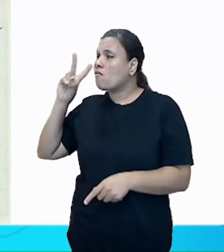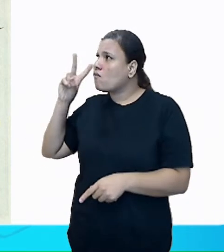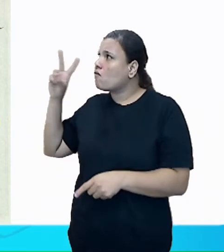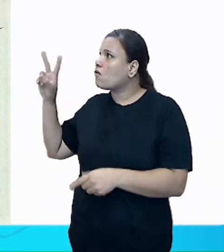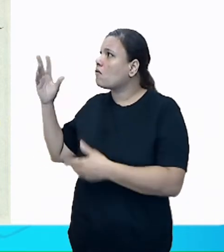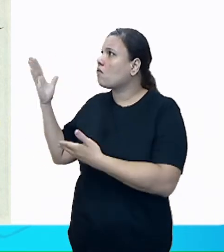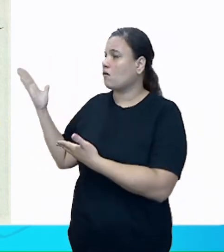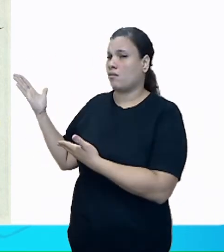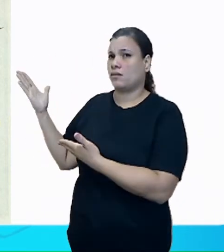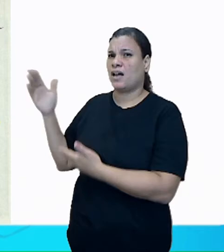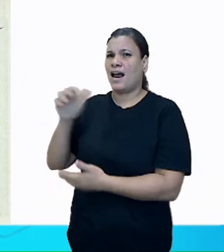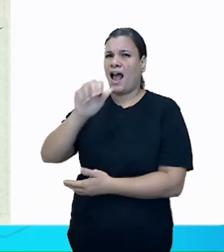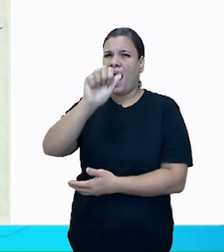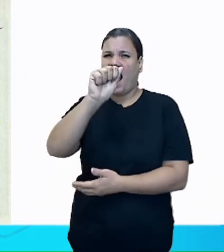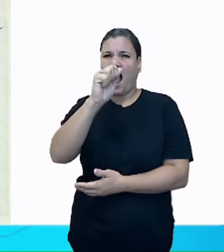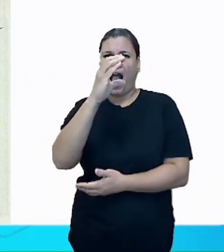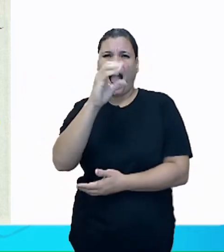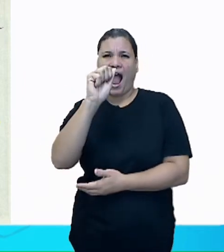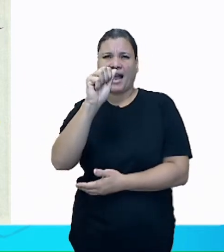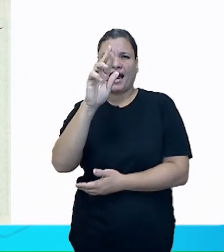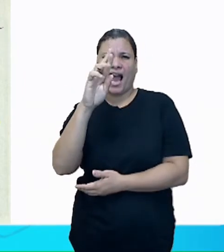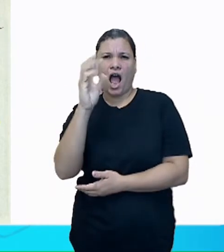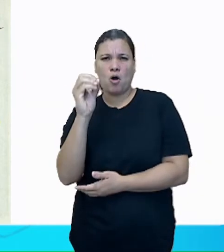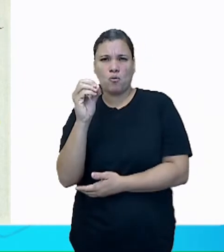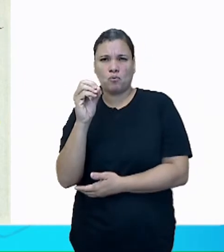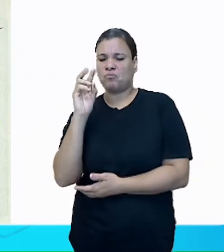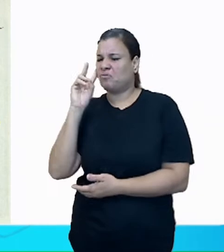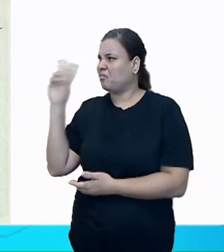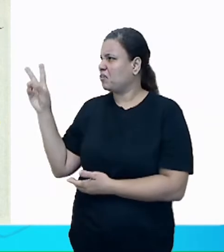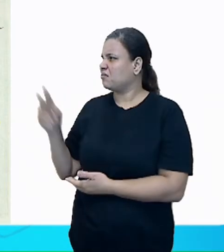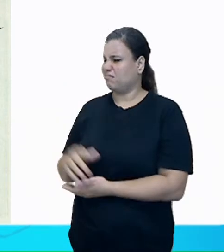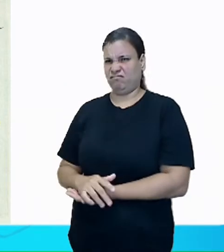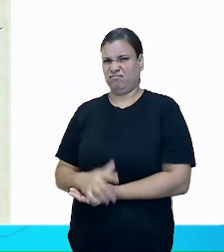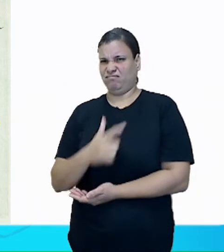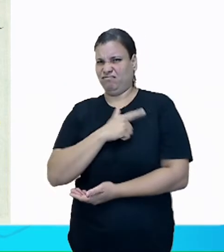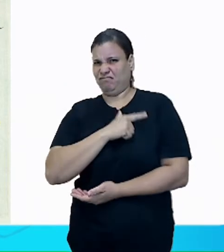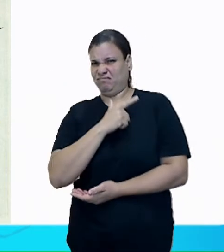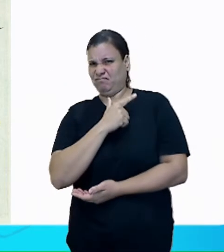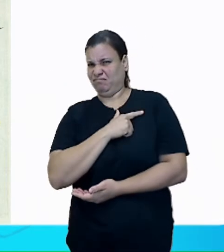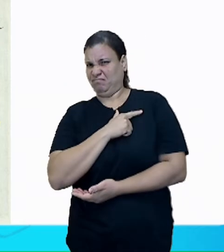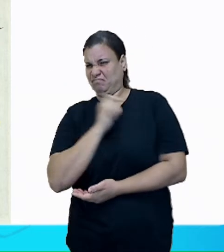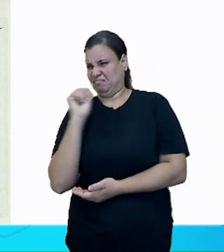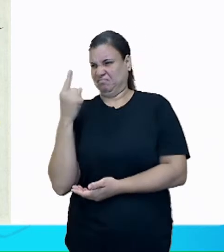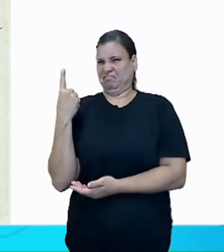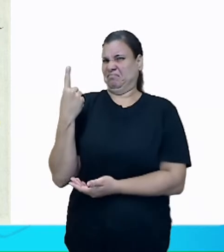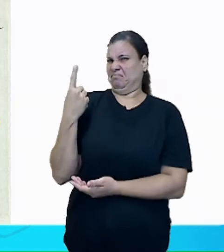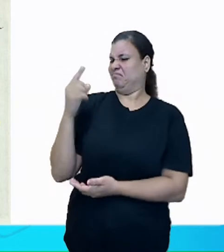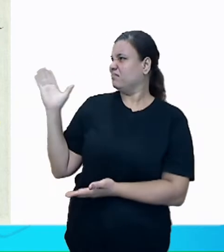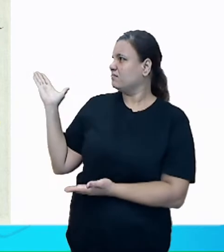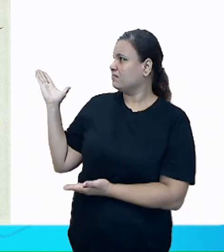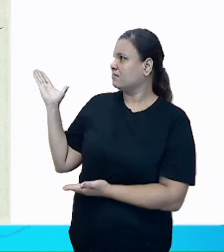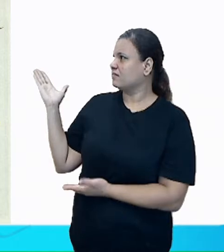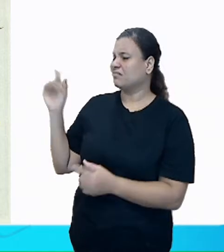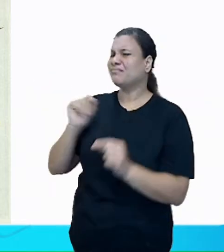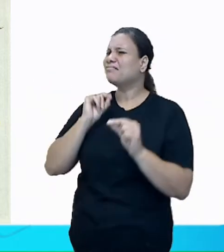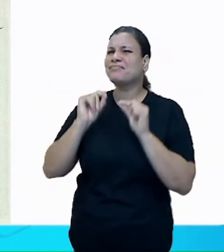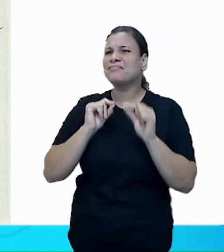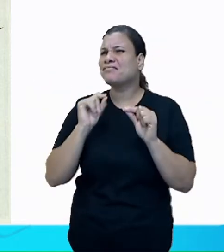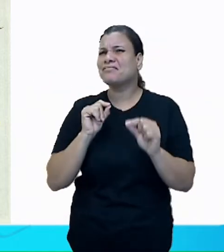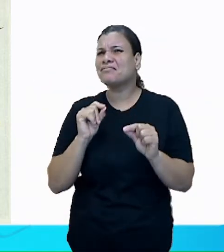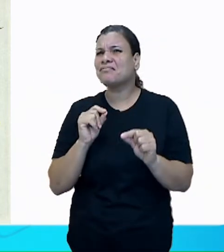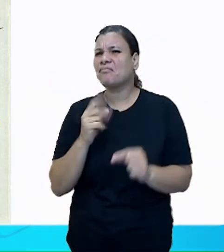bichinho feio, um bichinho, né, estranho. Que é isso? Que ser vivo é esse? Parece